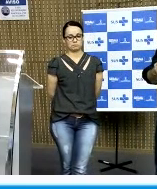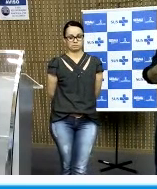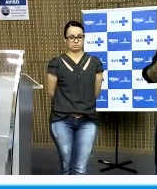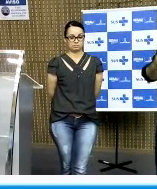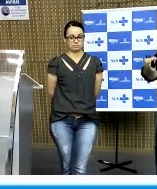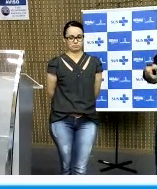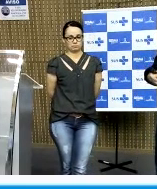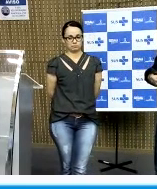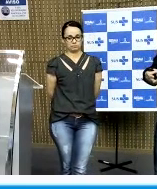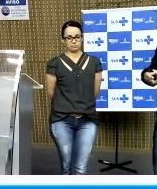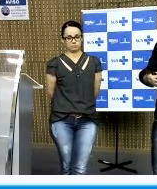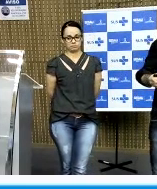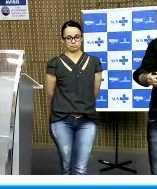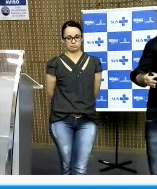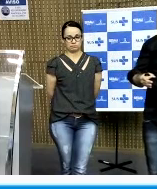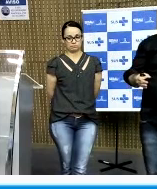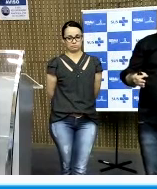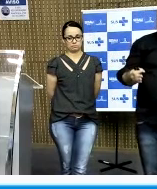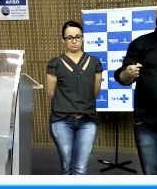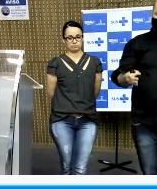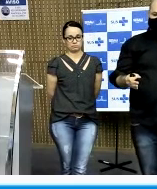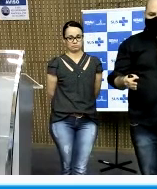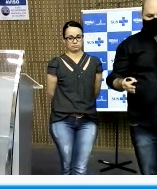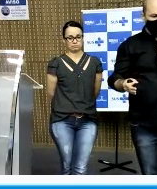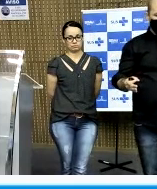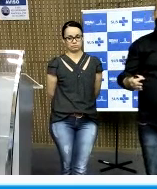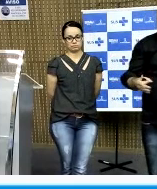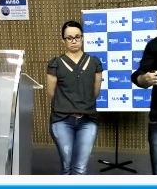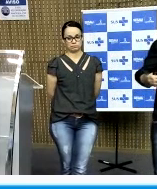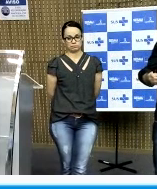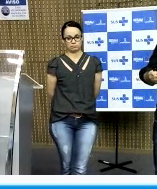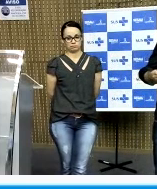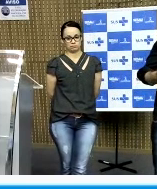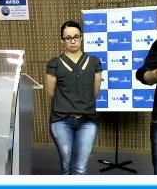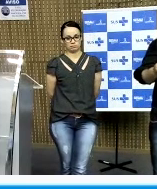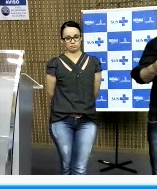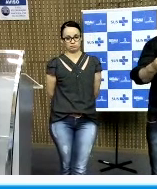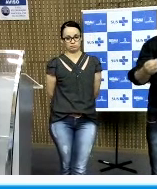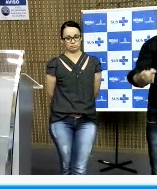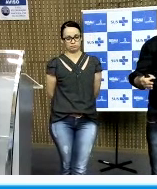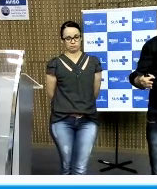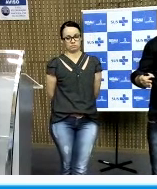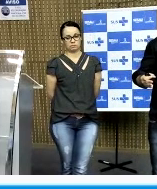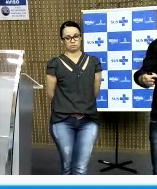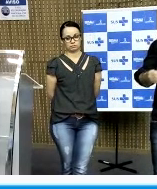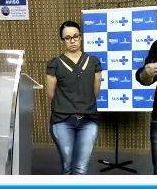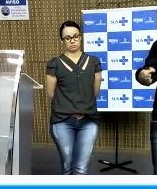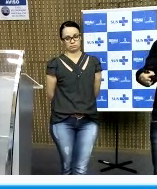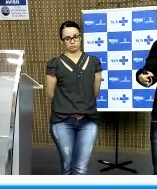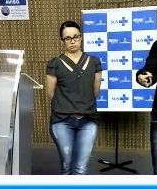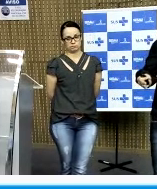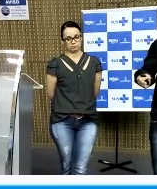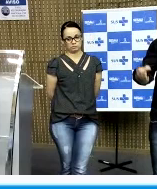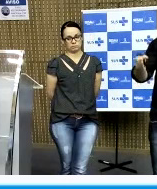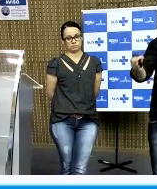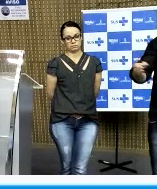faixa populacional também é muito extensa. Pessoas com avaliação do pé diabético não houve registro, tá? Não temos números